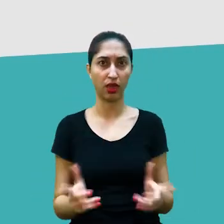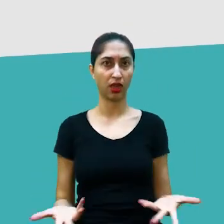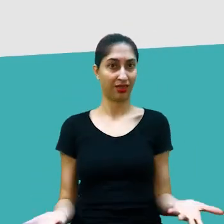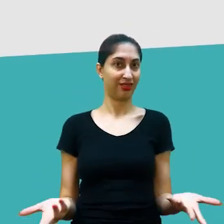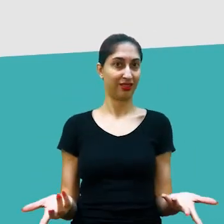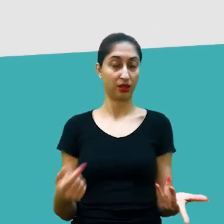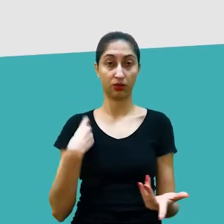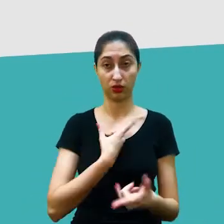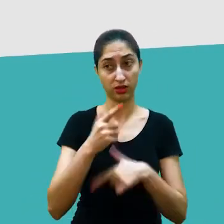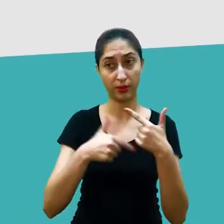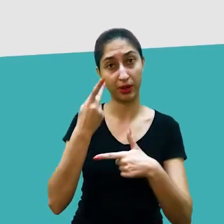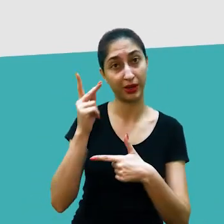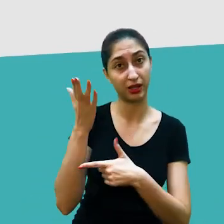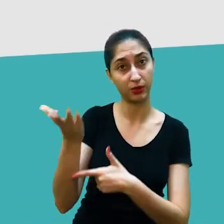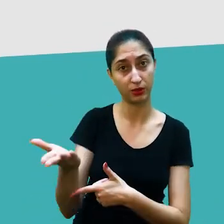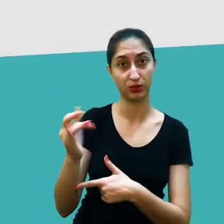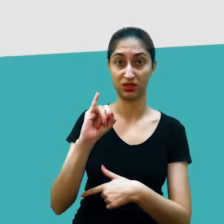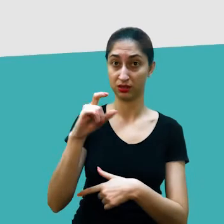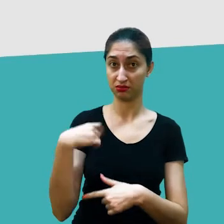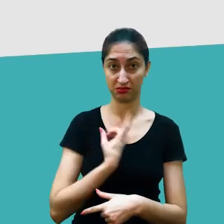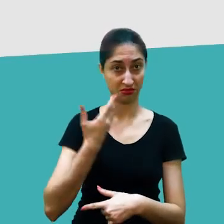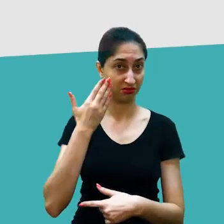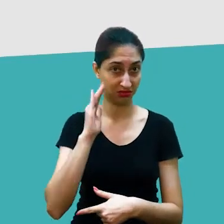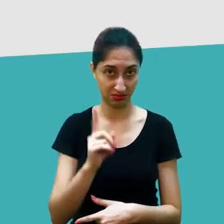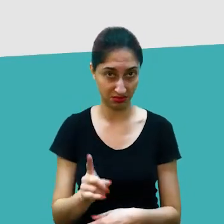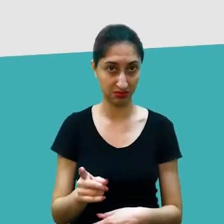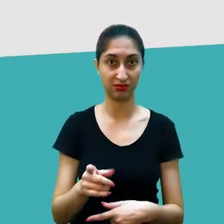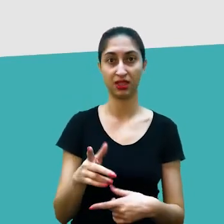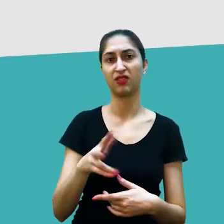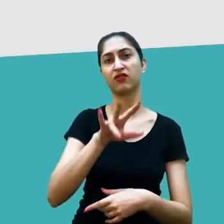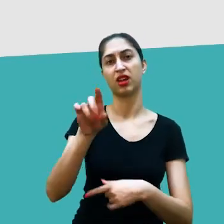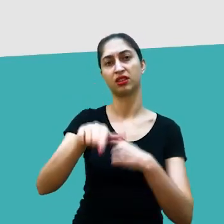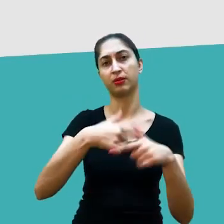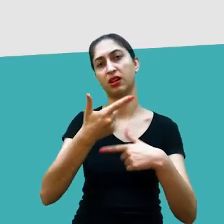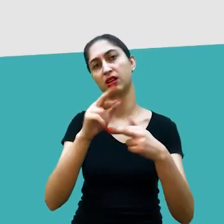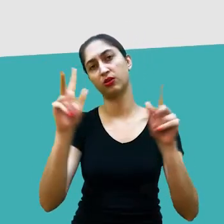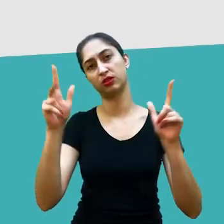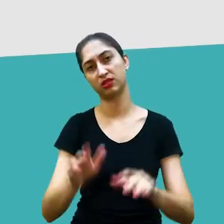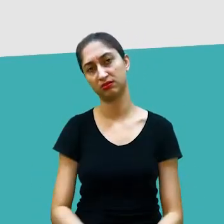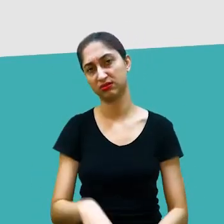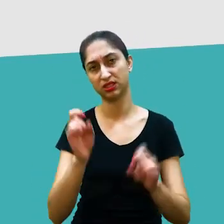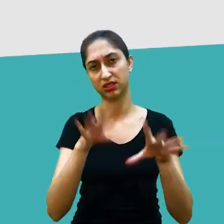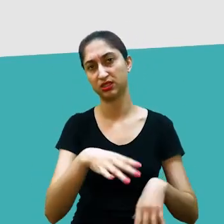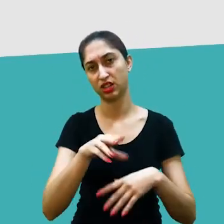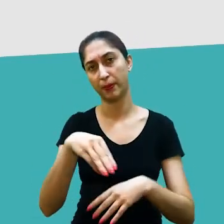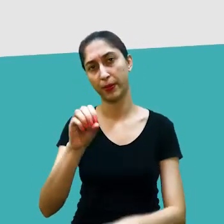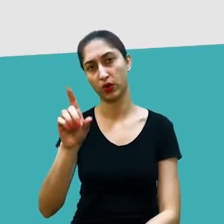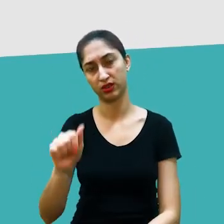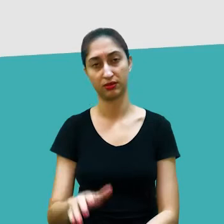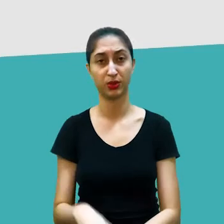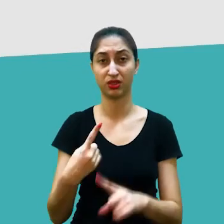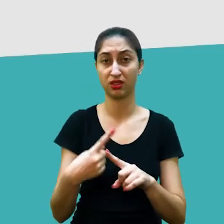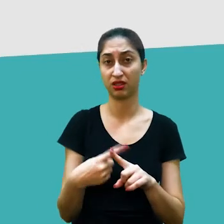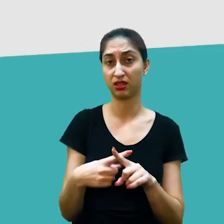para o outro, e se a gente não tiver compreensão disso, filho, vai fazer outra coisa, sabe assim? Desiste da moda, deixa a moda para quem realmente